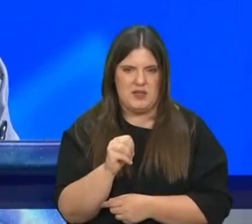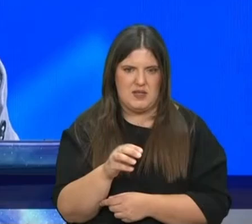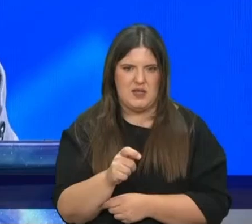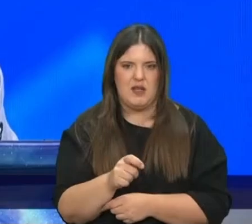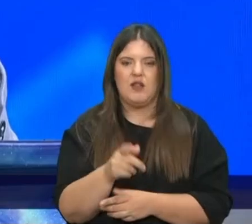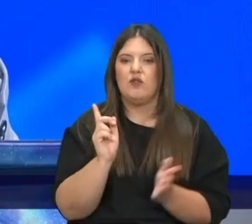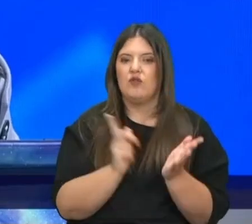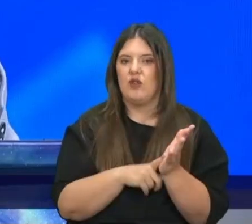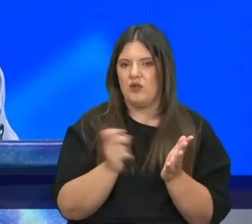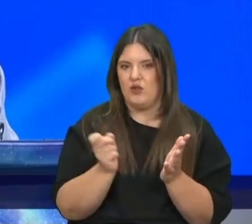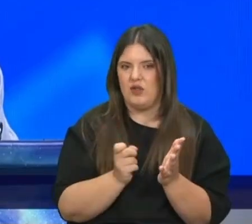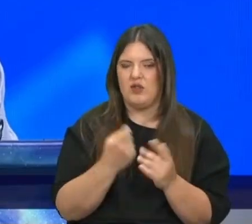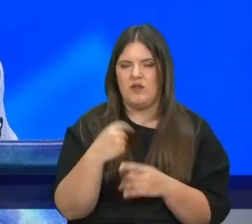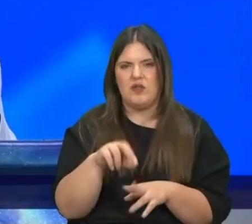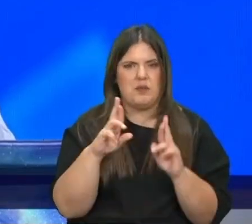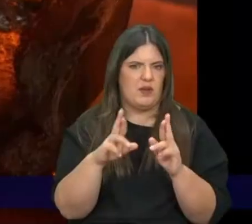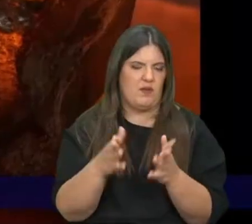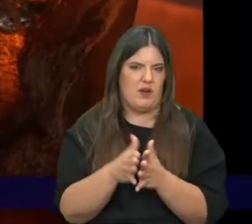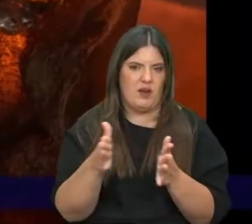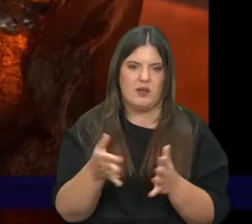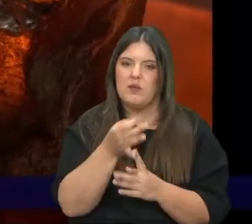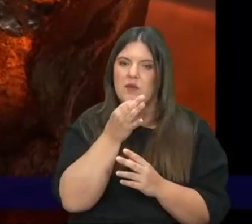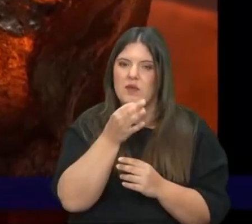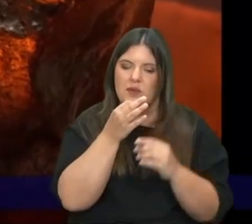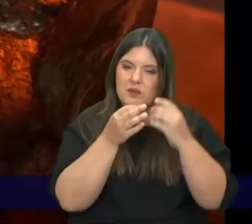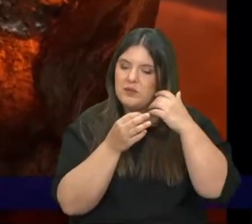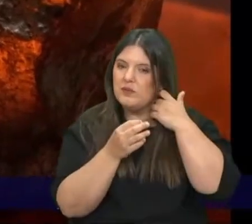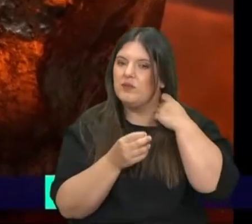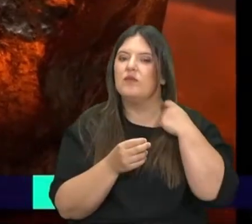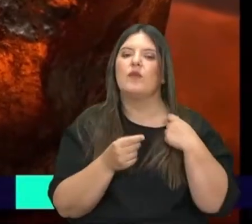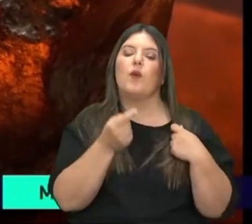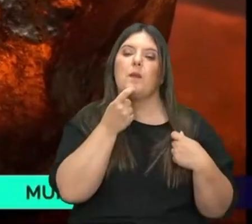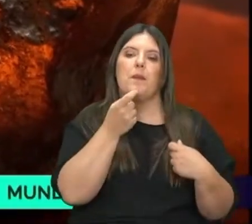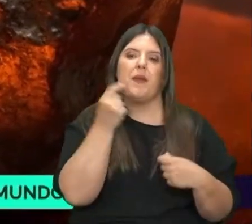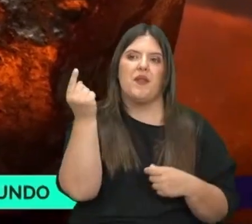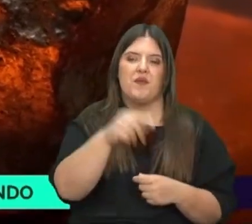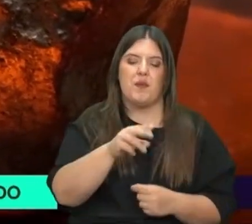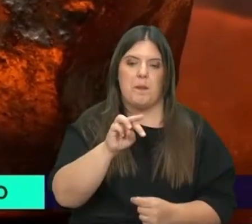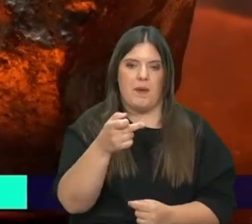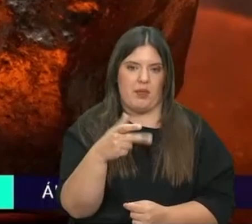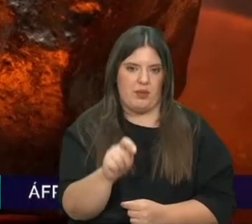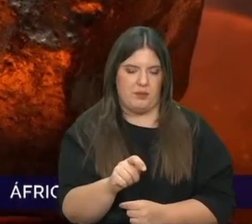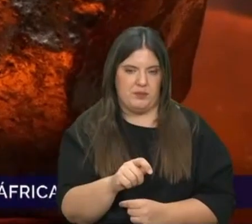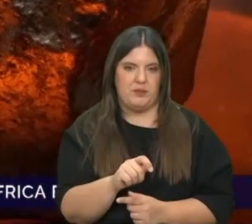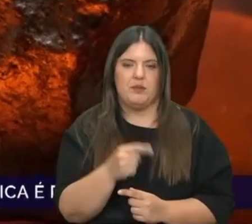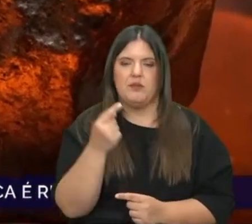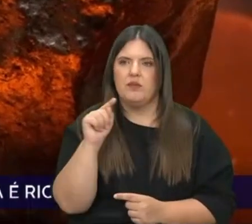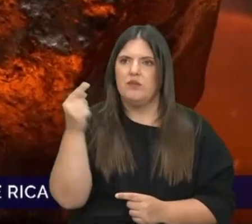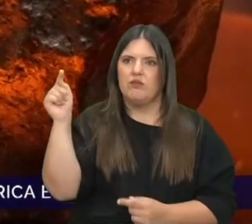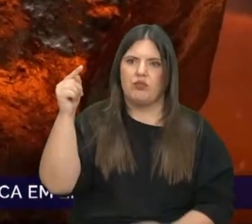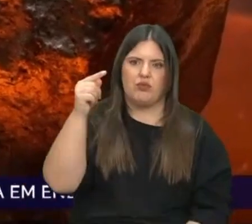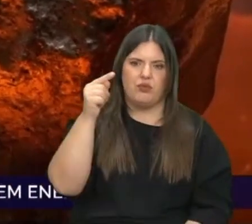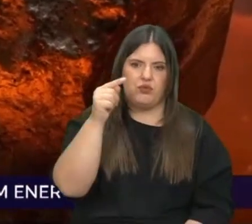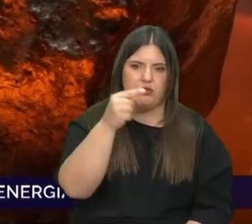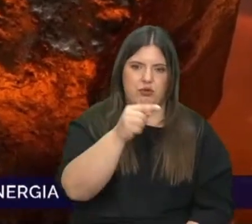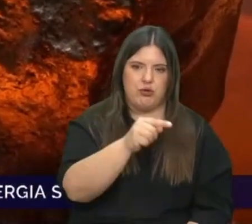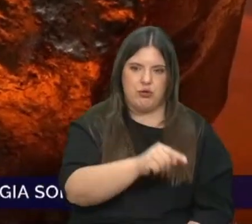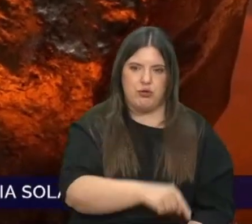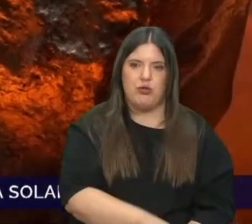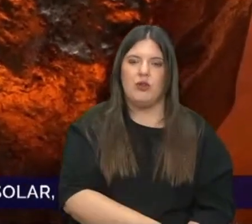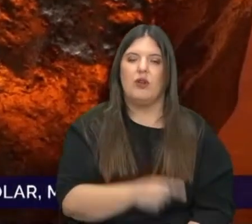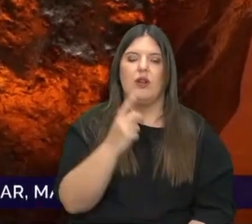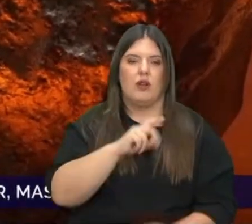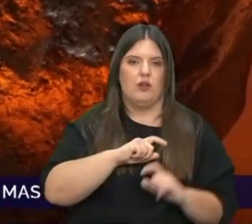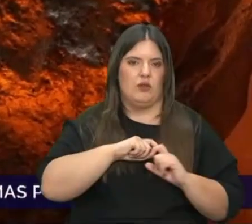Estados Unidos. Havia grande expectativa. Estamos a falar de um meteorito que veio de Marte, ou seja, fez esta viagem. Houve provavelmente um